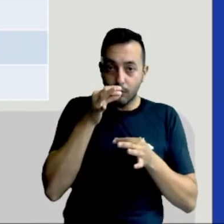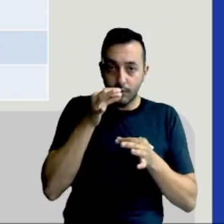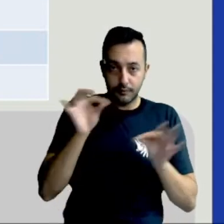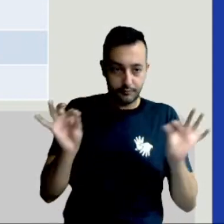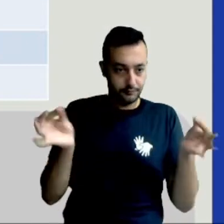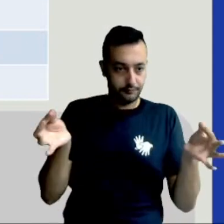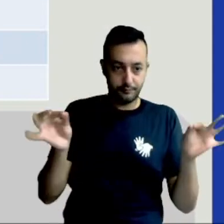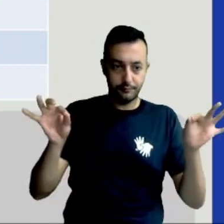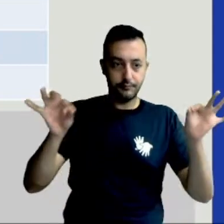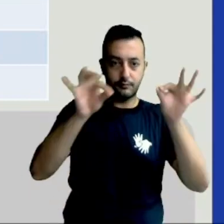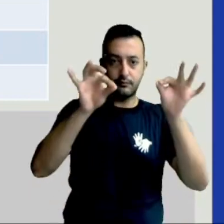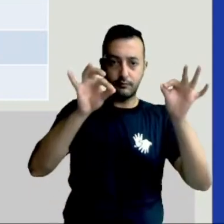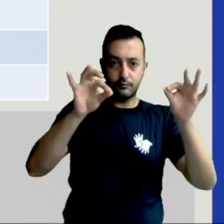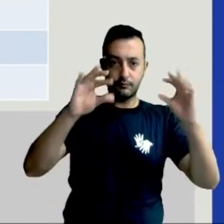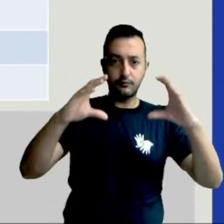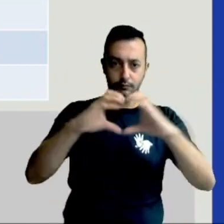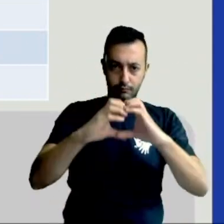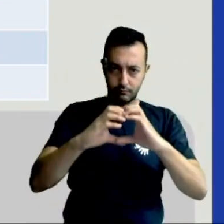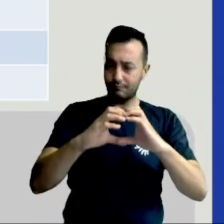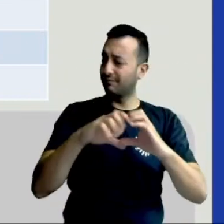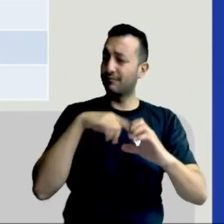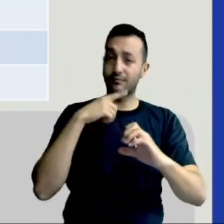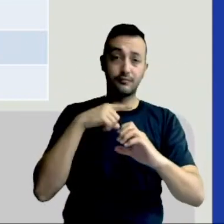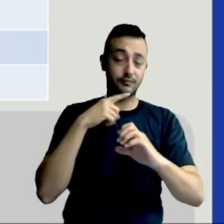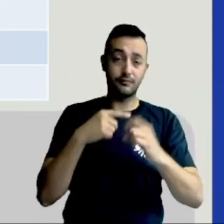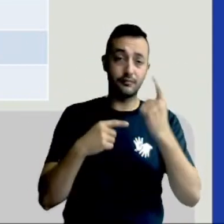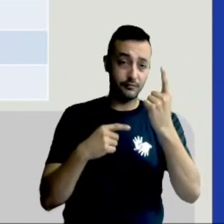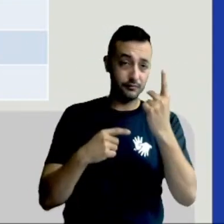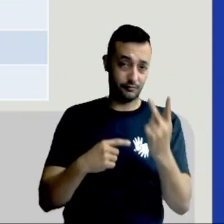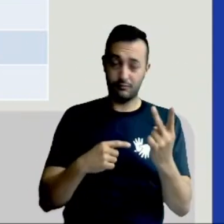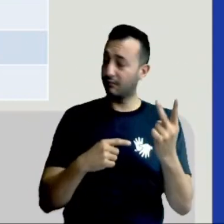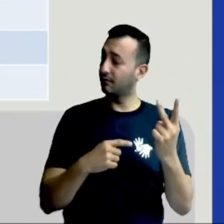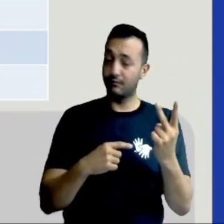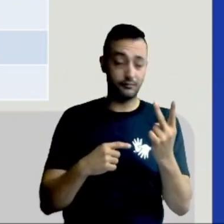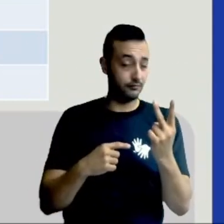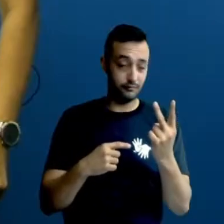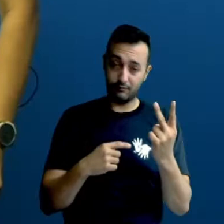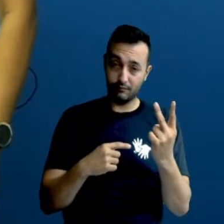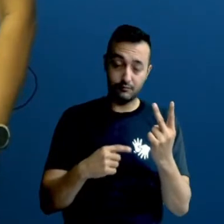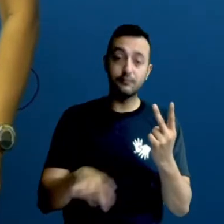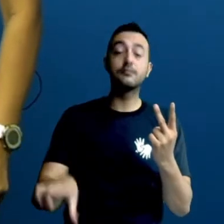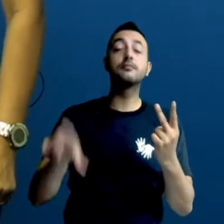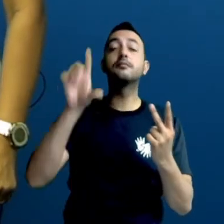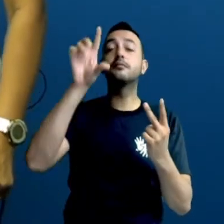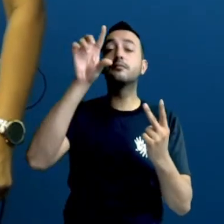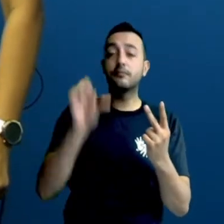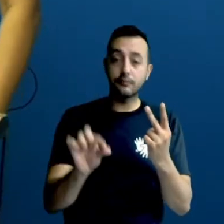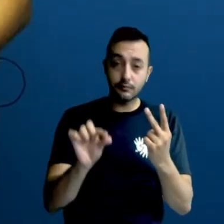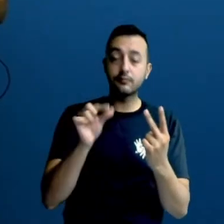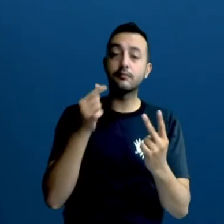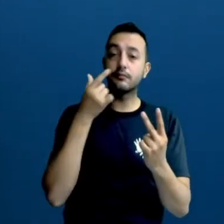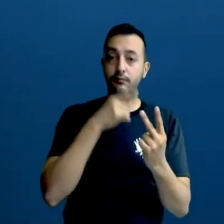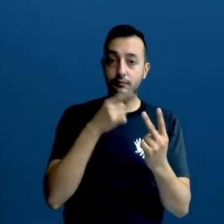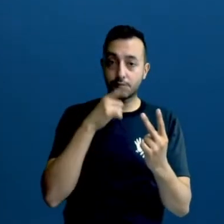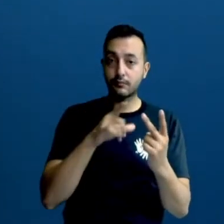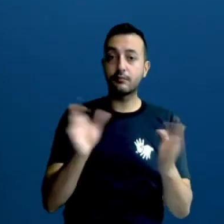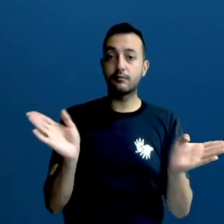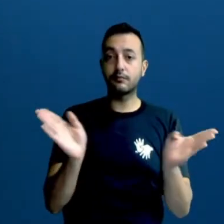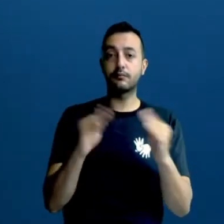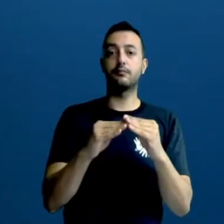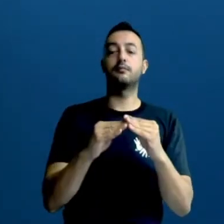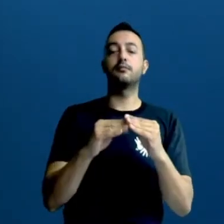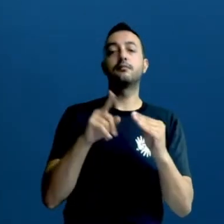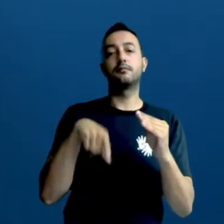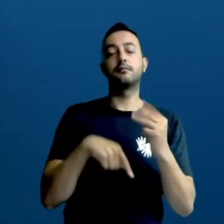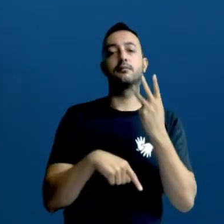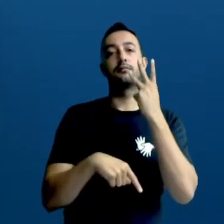tentar fechar, você não vai conseguir, nem com um nem com 2. A quantidade mínima para a gente conseguir fechar a região